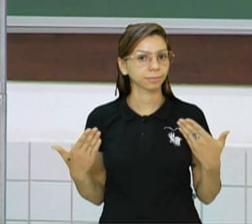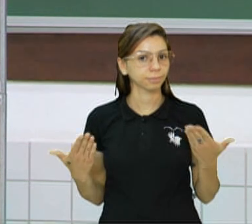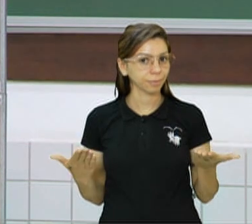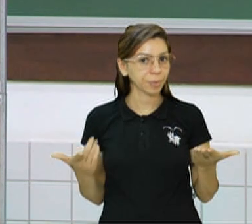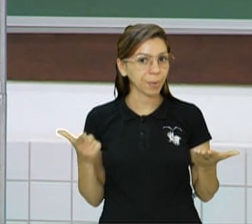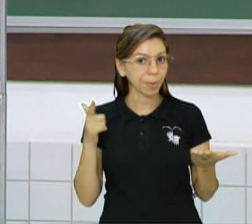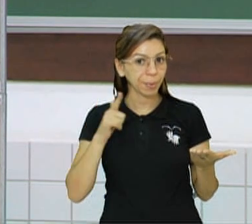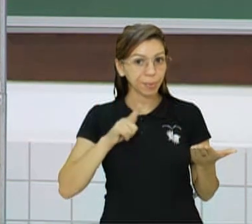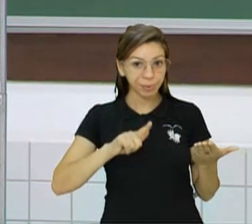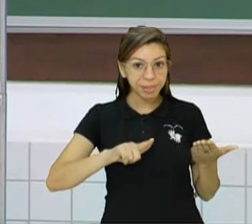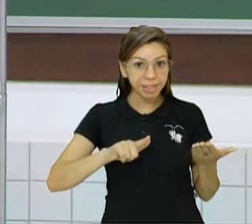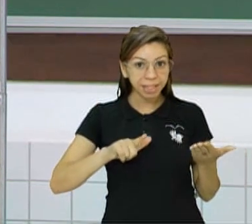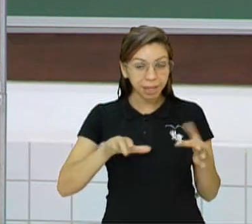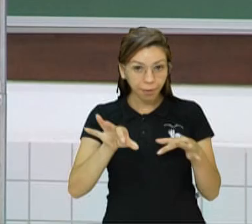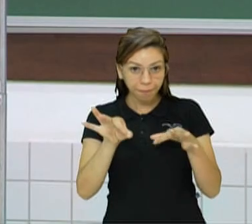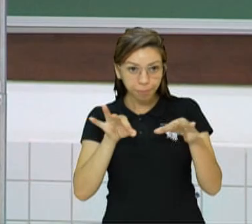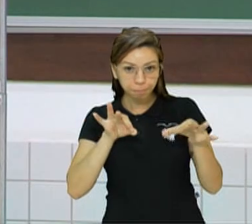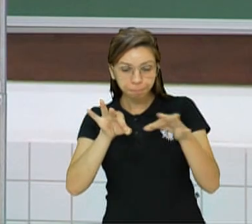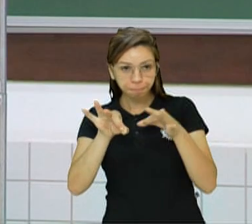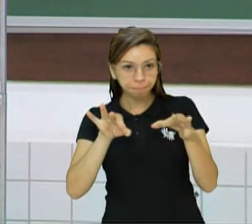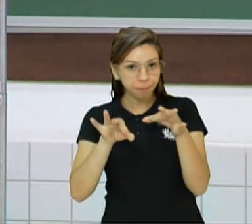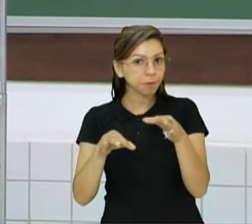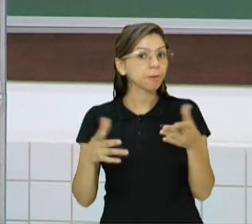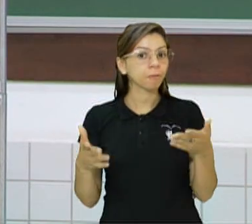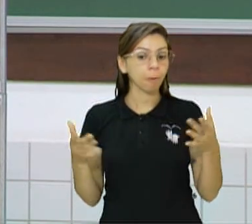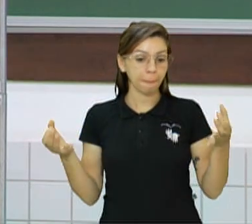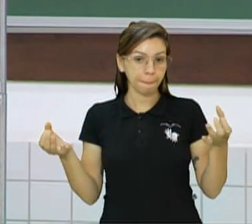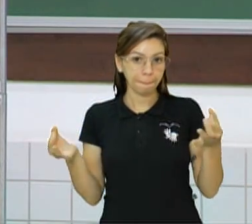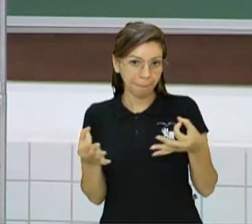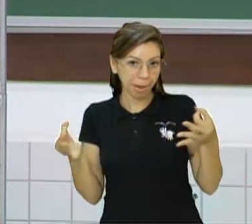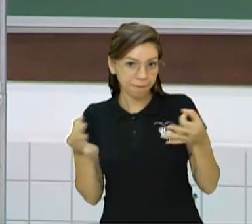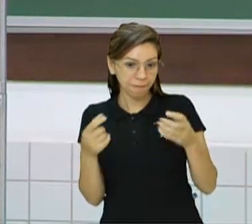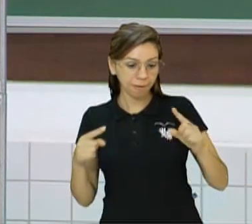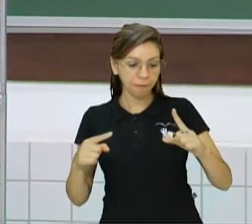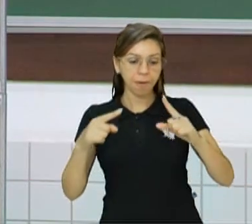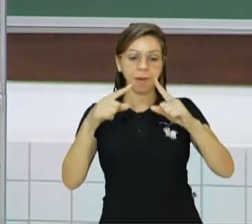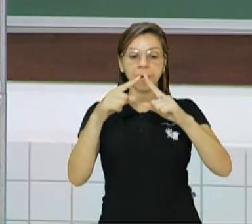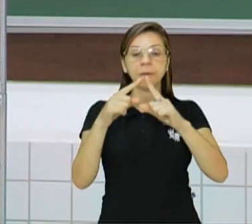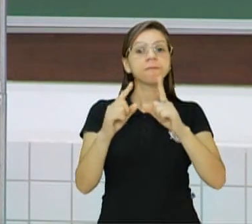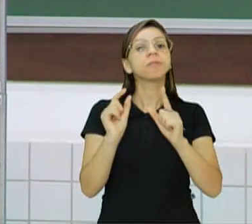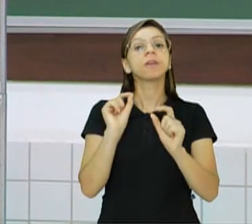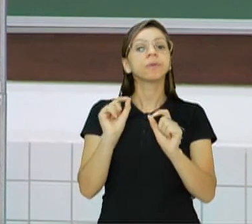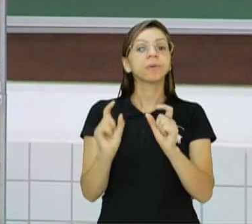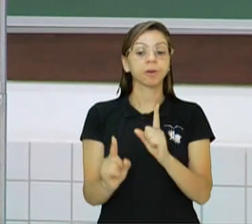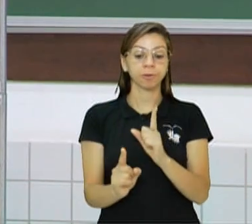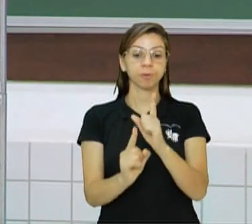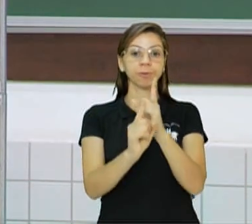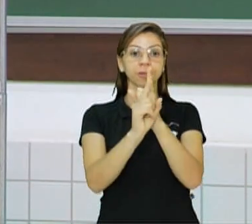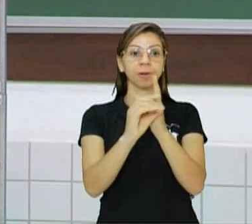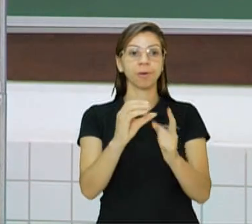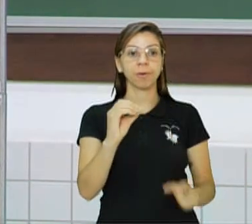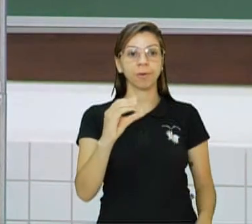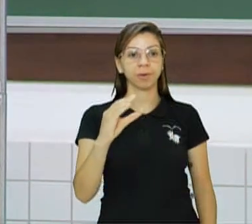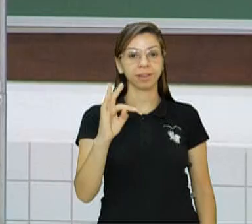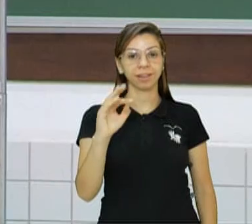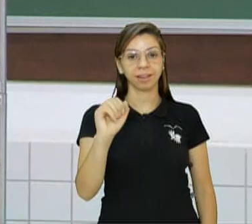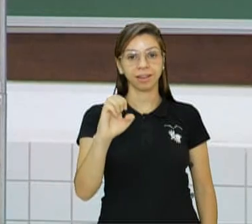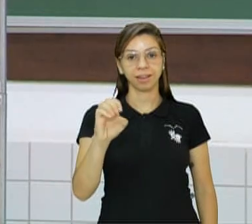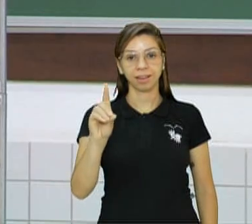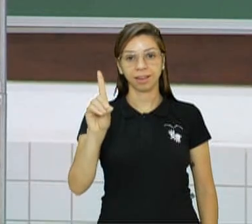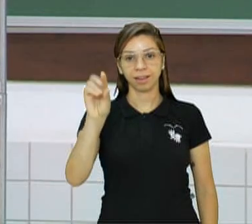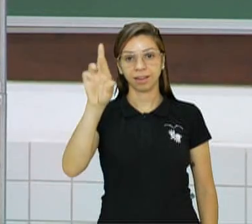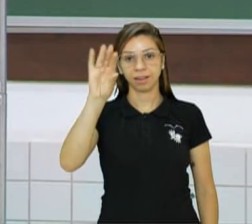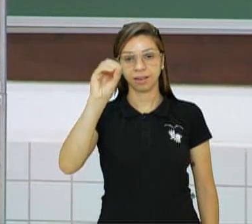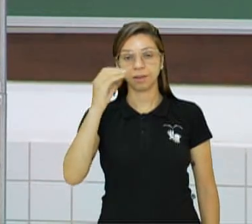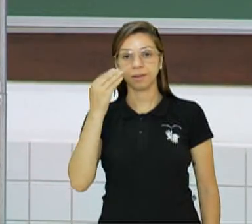Conseguiram juntar? Se vocês juntaram certinho as pontinhas, vocês encontraram o nosso octaedro. Então, olhem